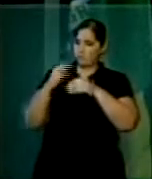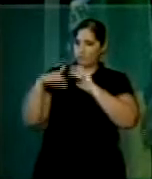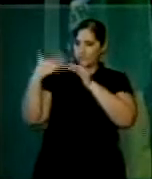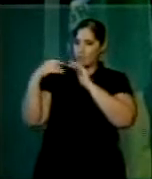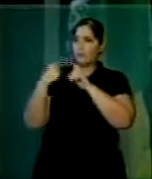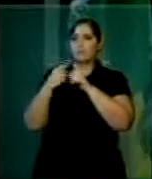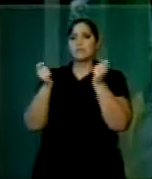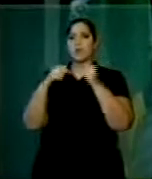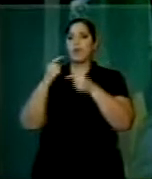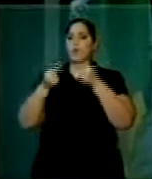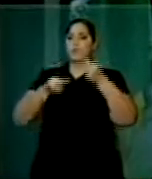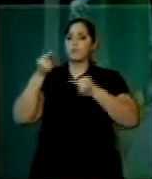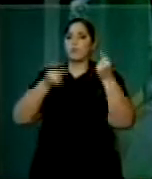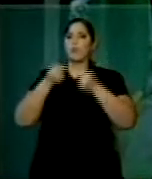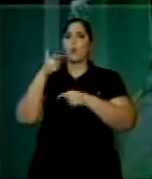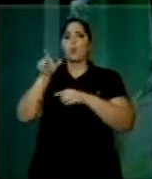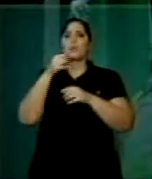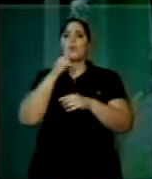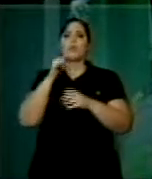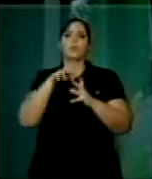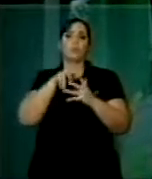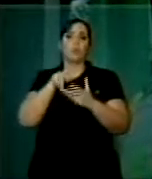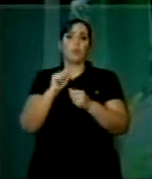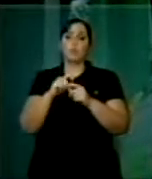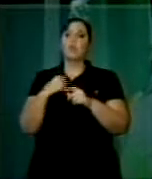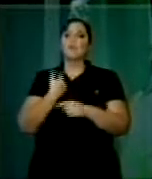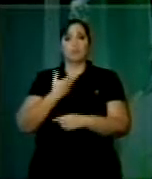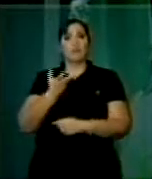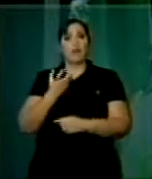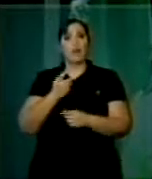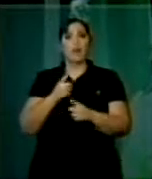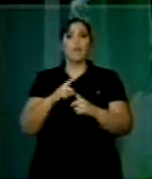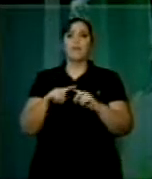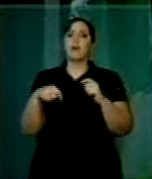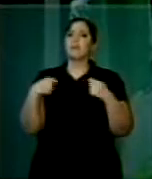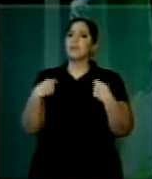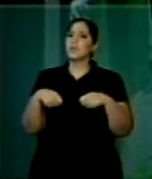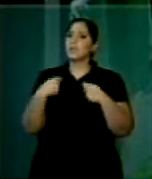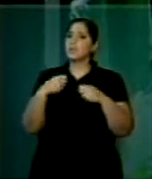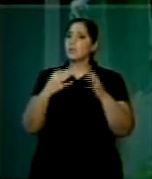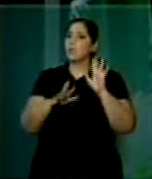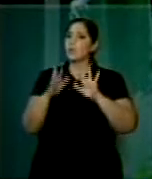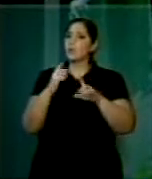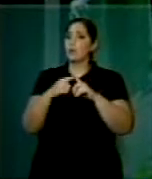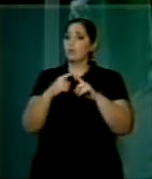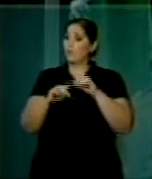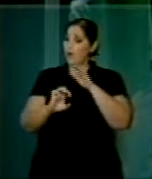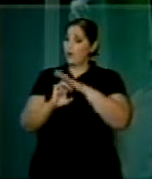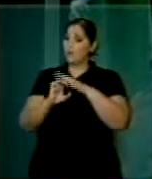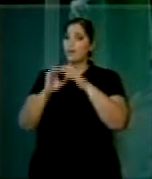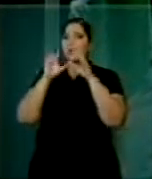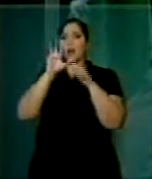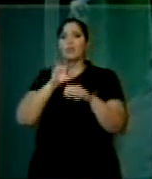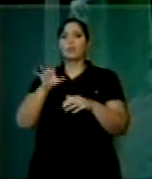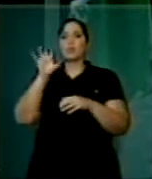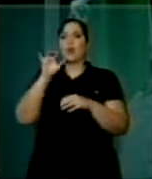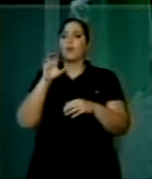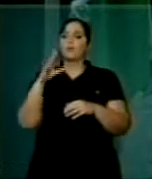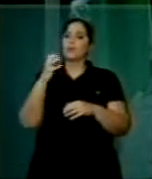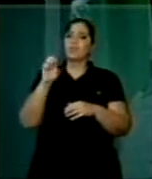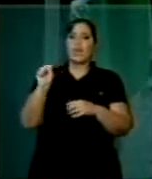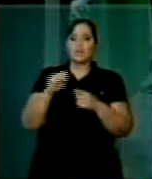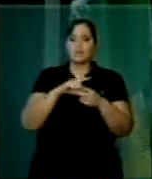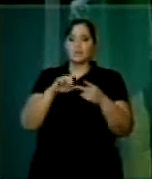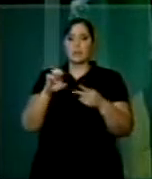é algo que nós queremos. No entanto, há que se considerar que as empresas regionais como Chesf,